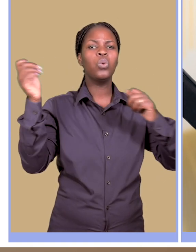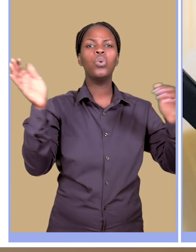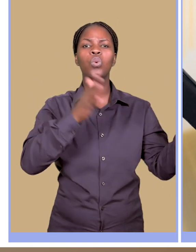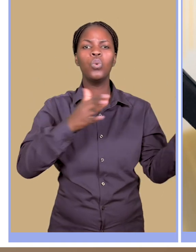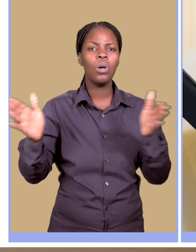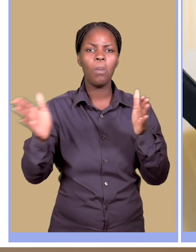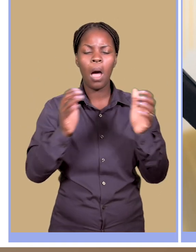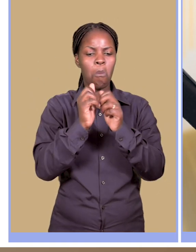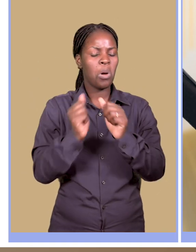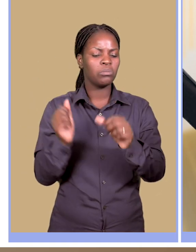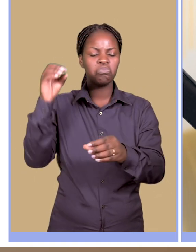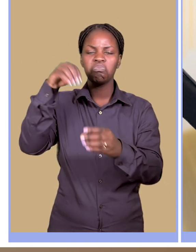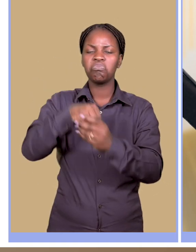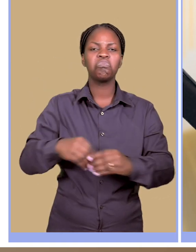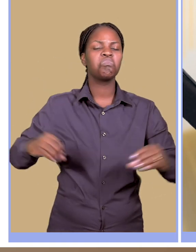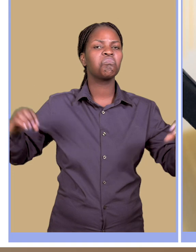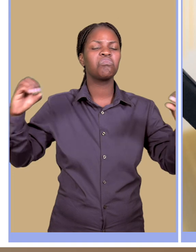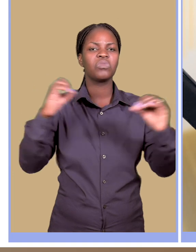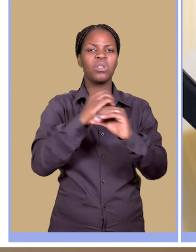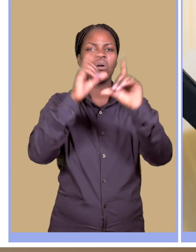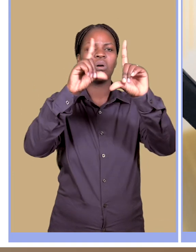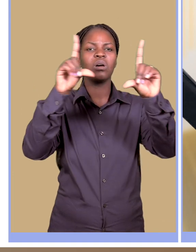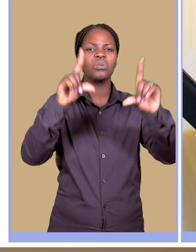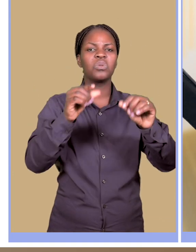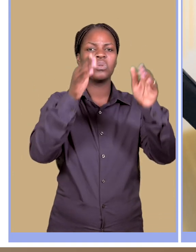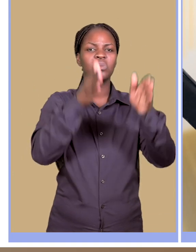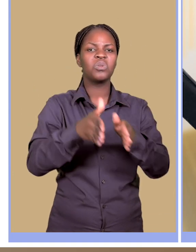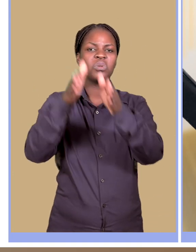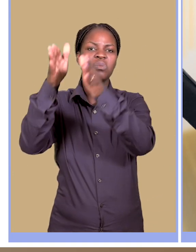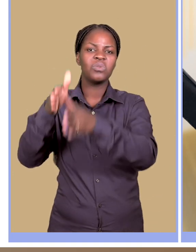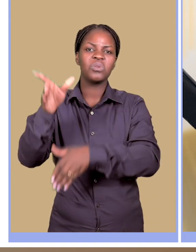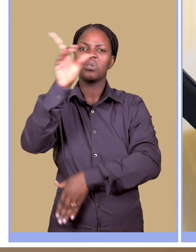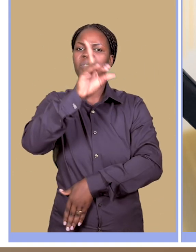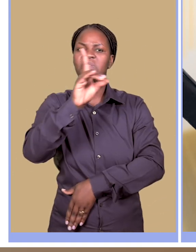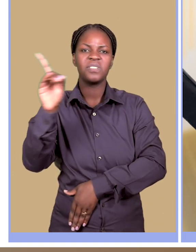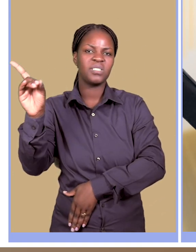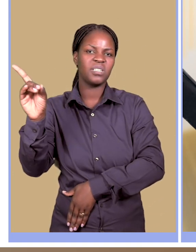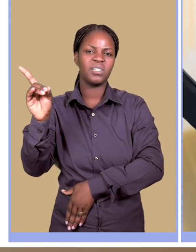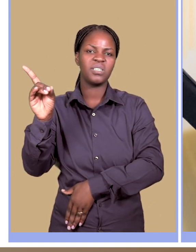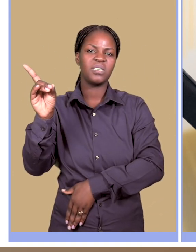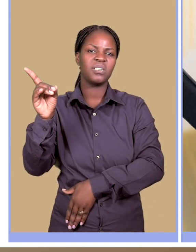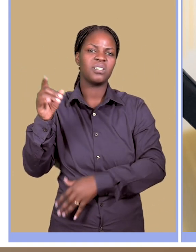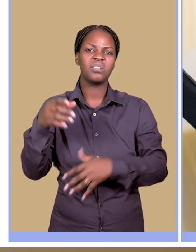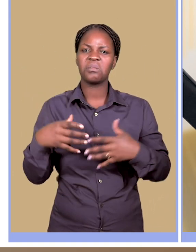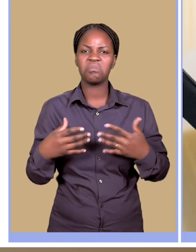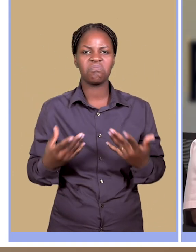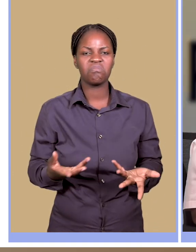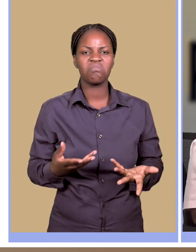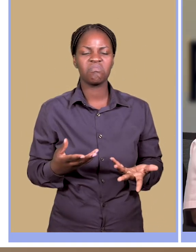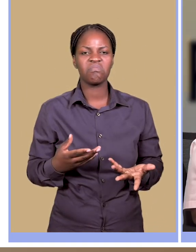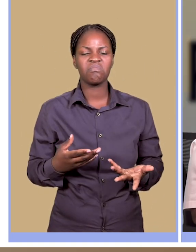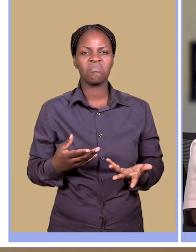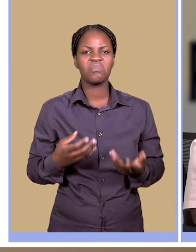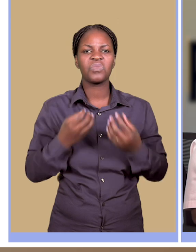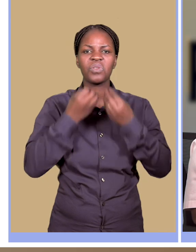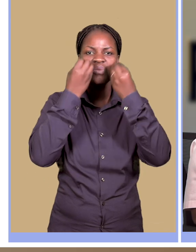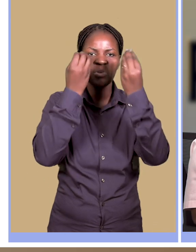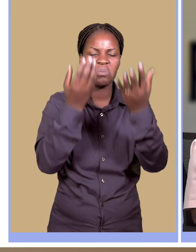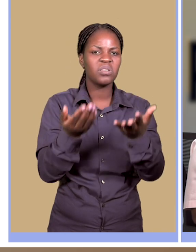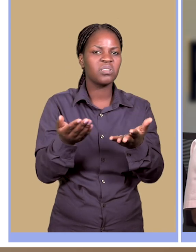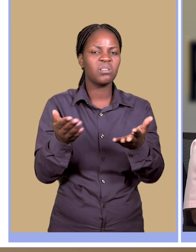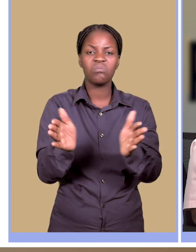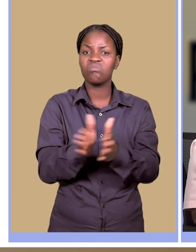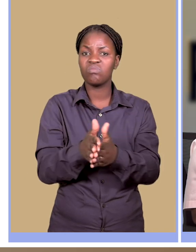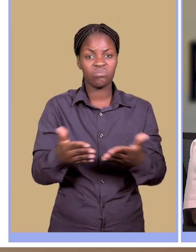comunicação, não pensamos que certos grupos precisam de certas formas específicas de fazer chegar a mensagem, fazer chegar o